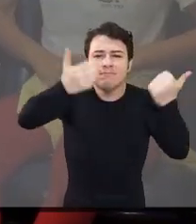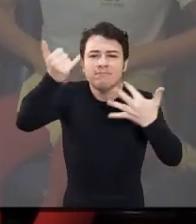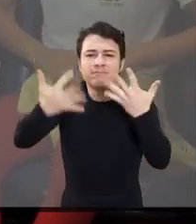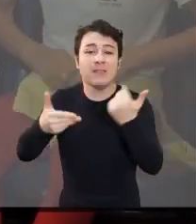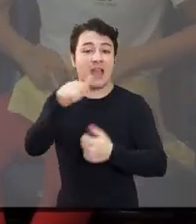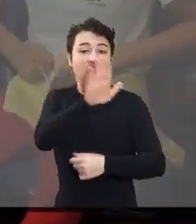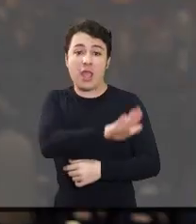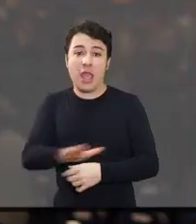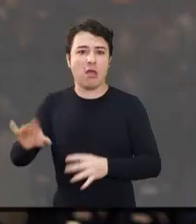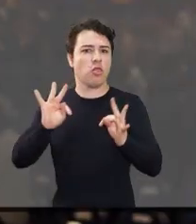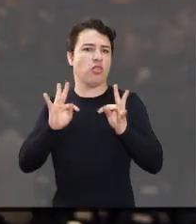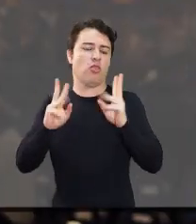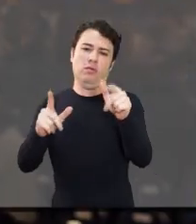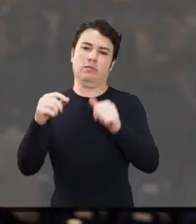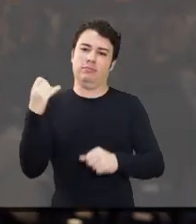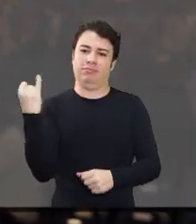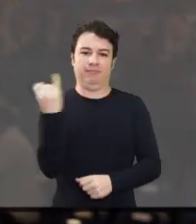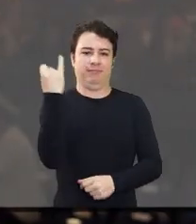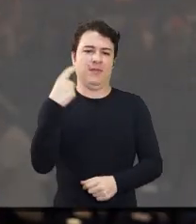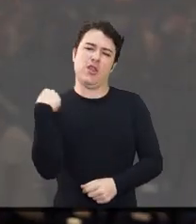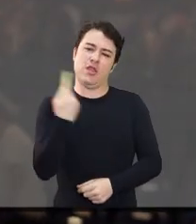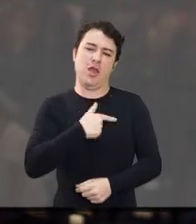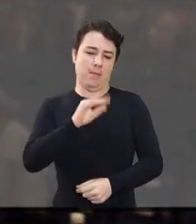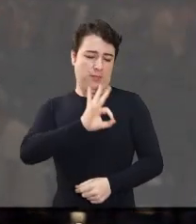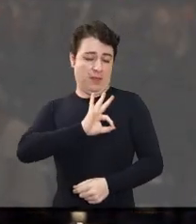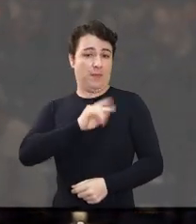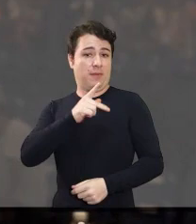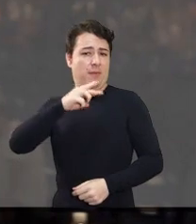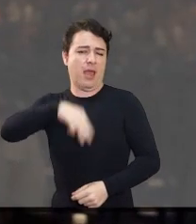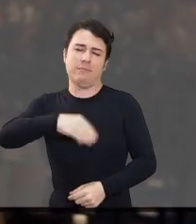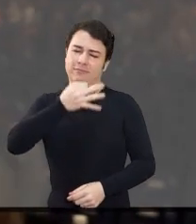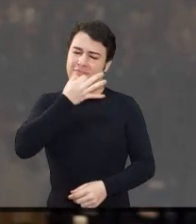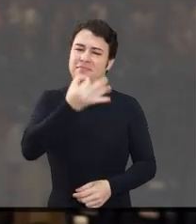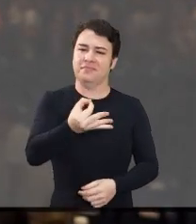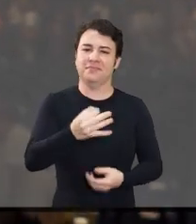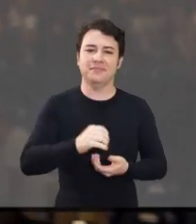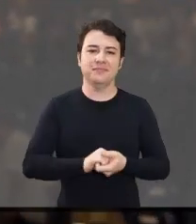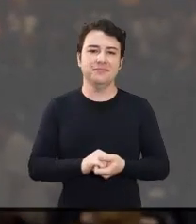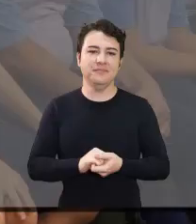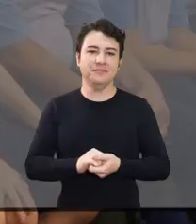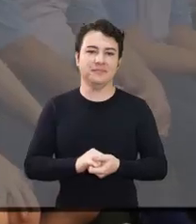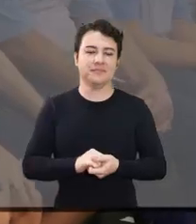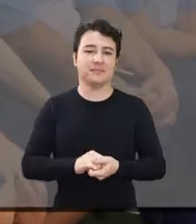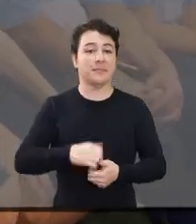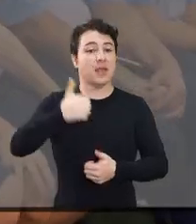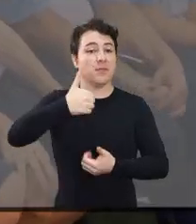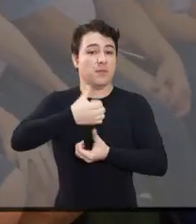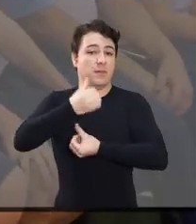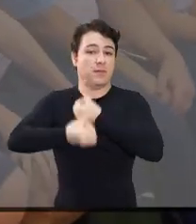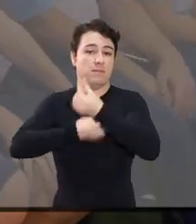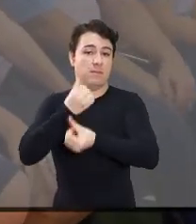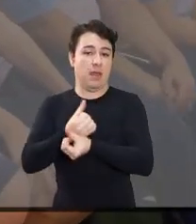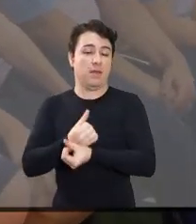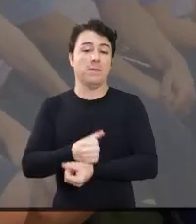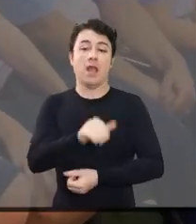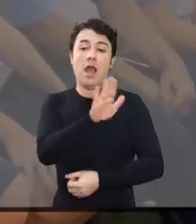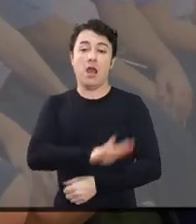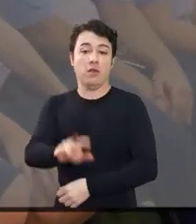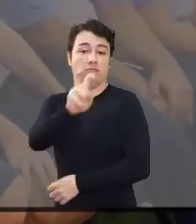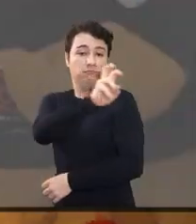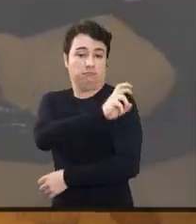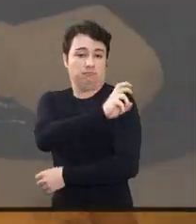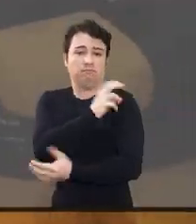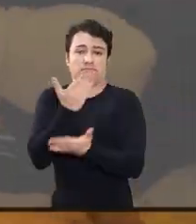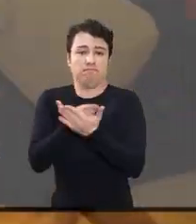escolas particulares. Nós apoiamos todas as crianças, toda criança é importante para a Polícia Militar. No primeiro semestre,